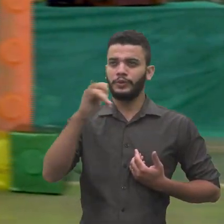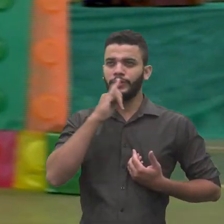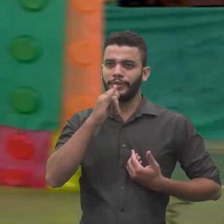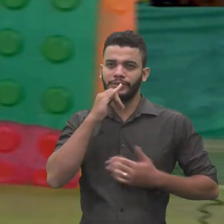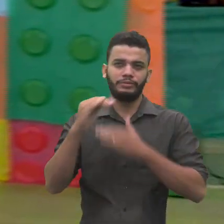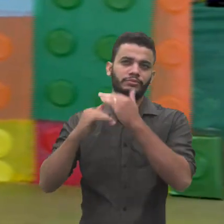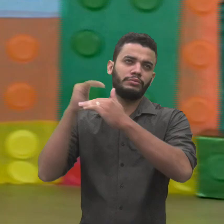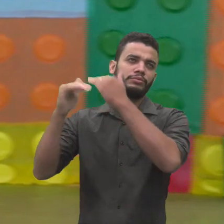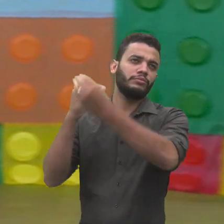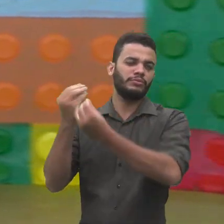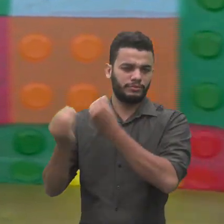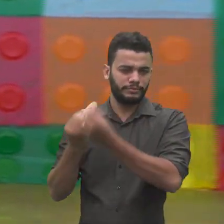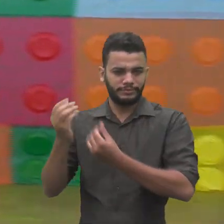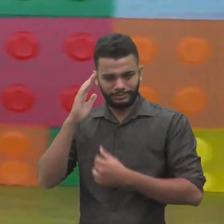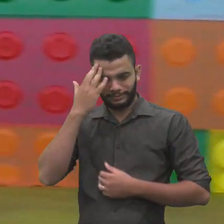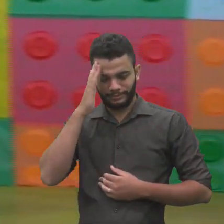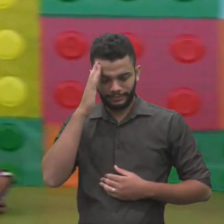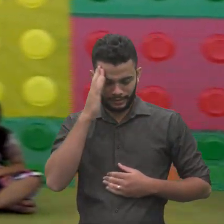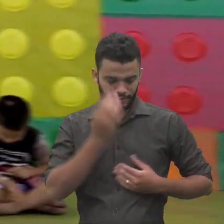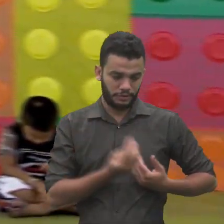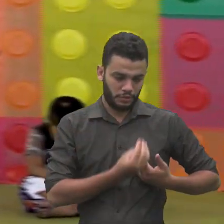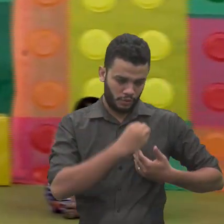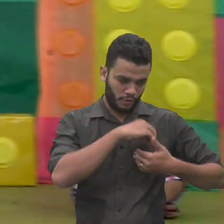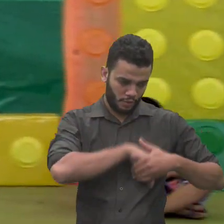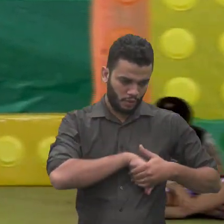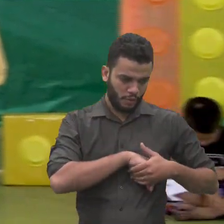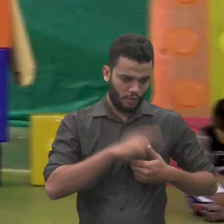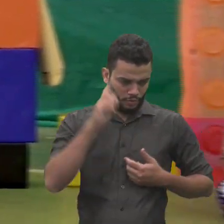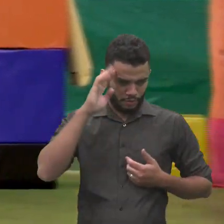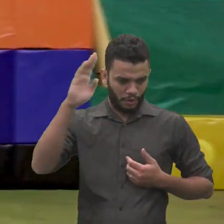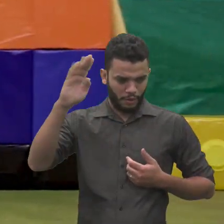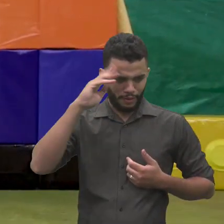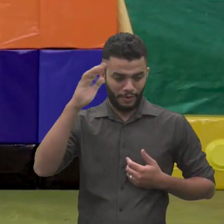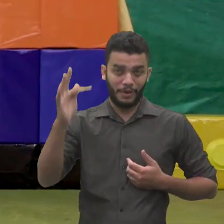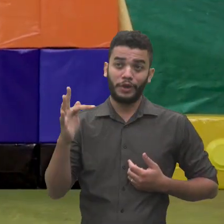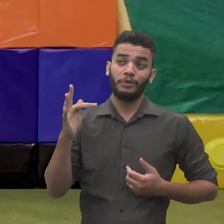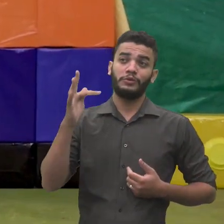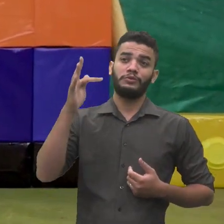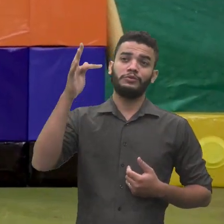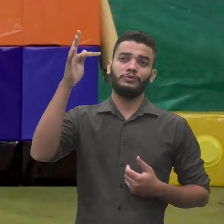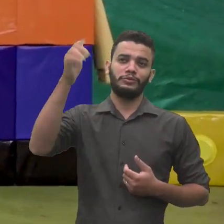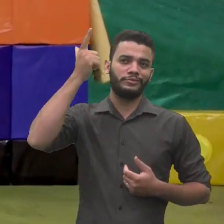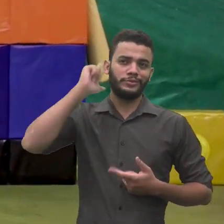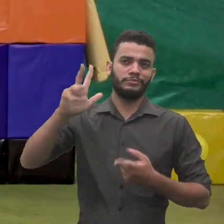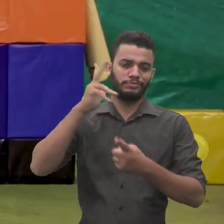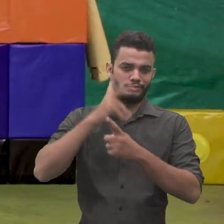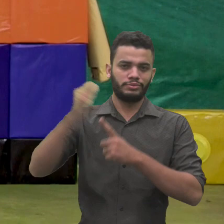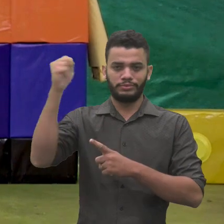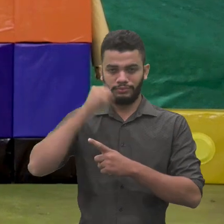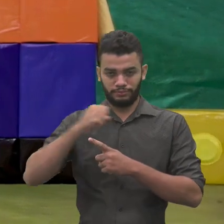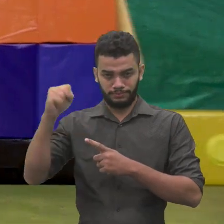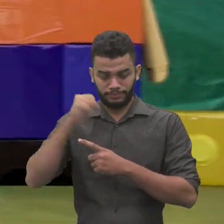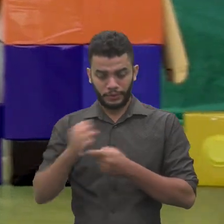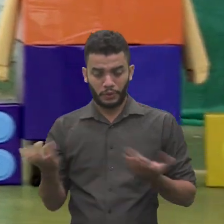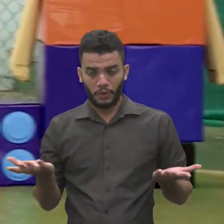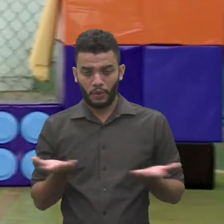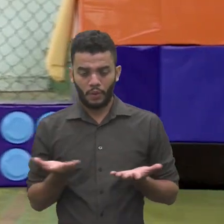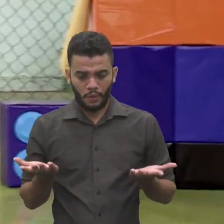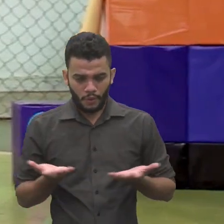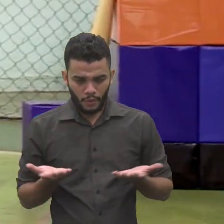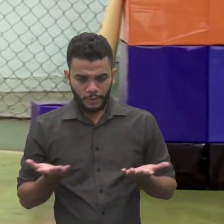realidade. Você alcança aquilo que você está querendo. E hoje vocês vão ver de forma bem